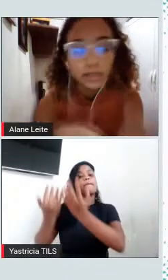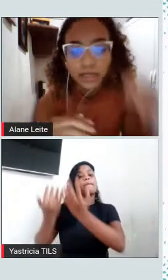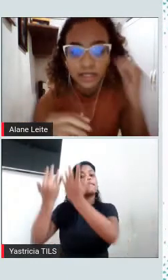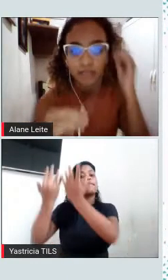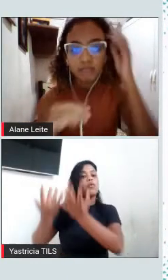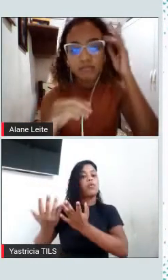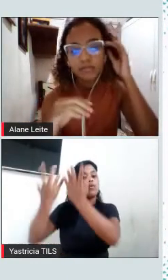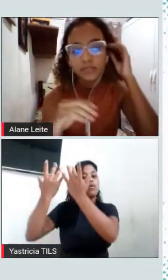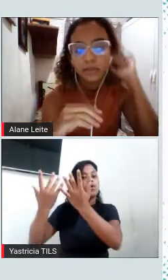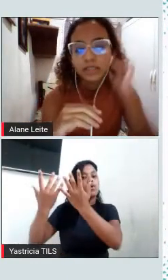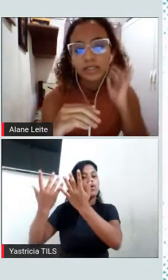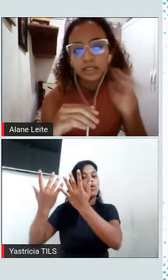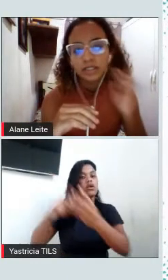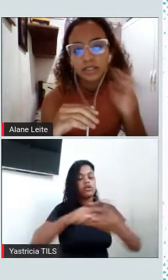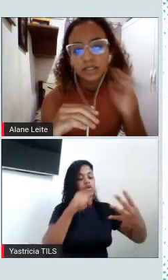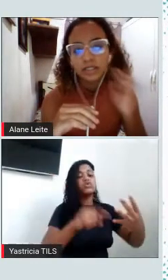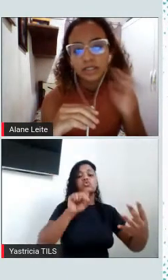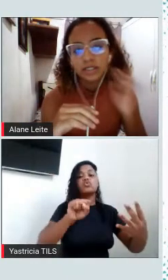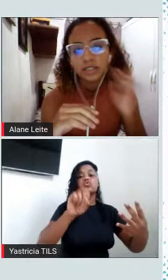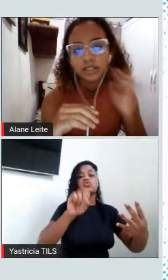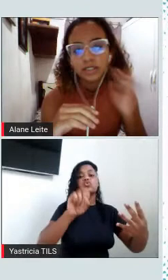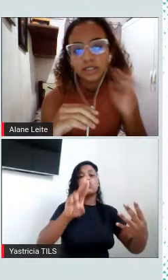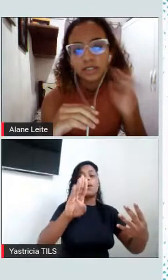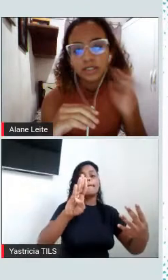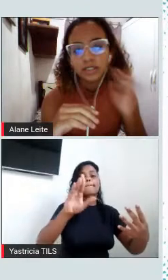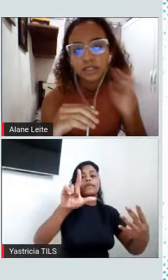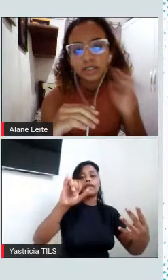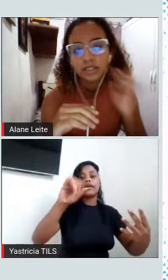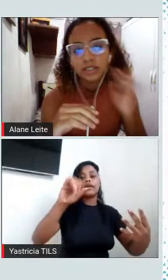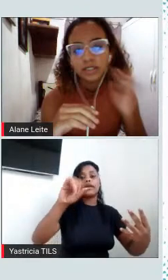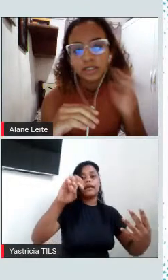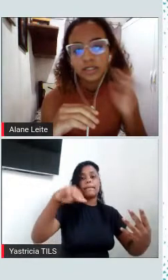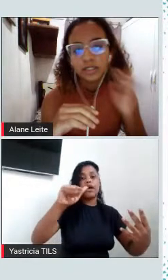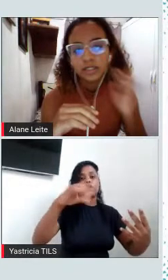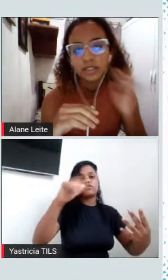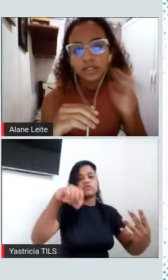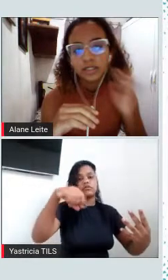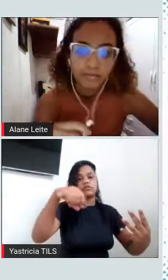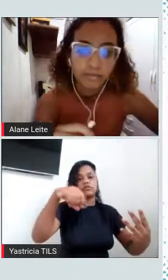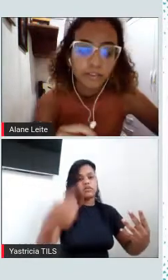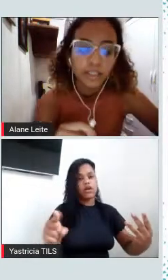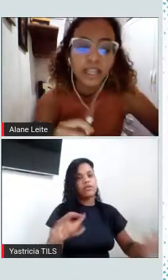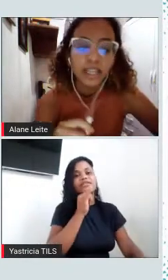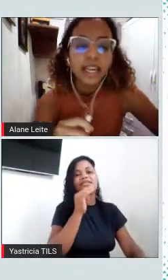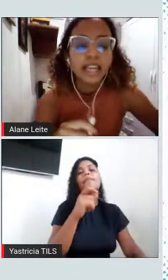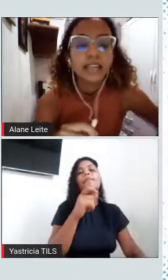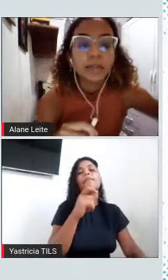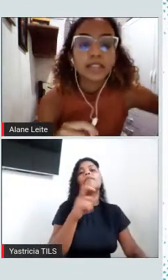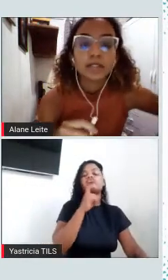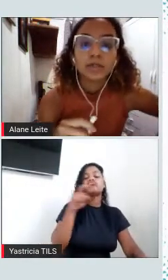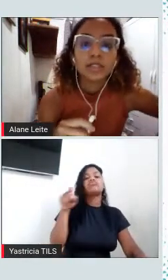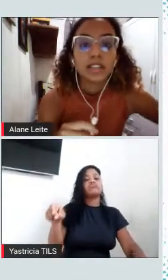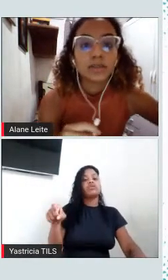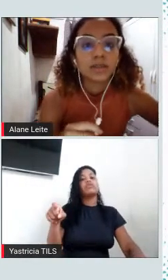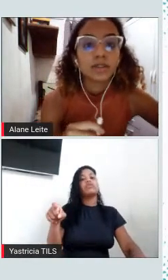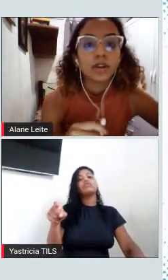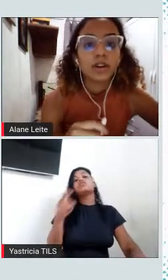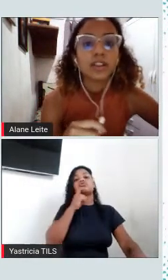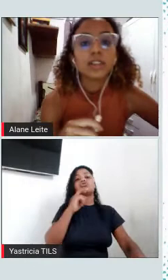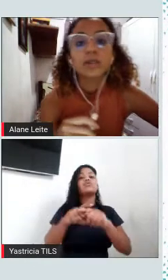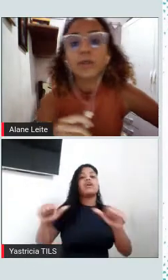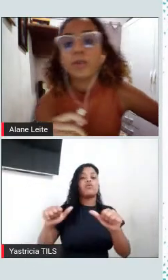E sublimação? Sublimação eu disse a vocês que é o exemplo do gelo seco, não foi? Ele está passando do